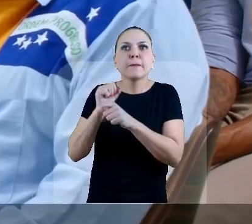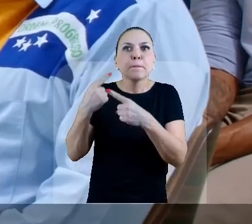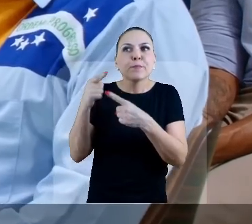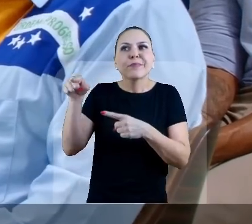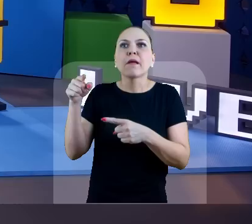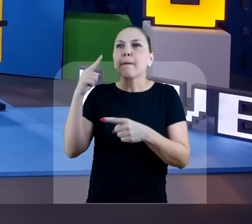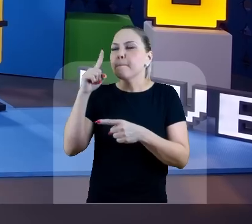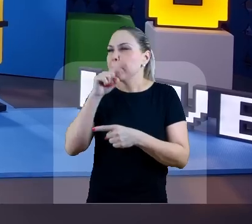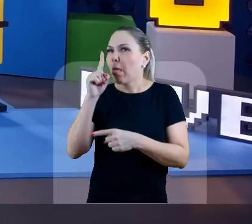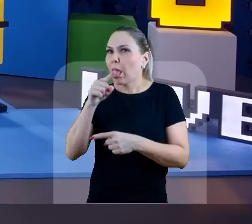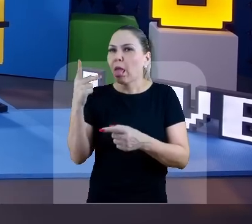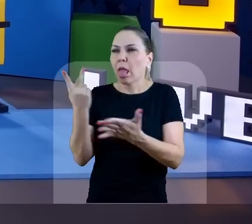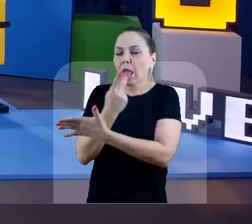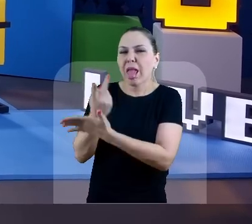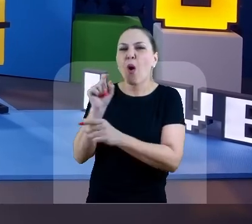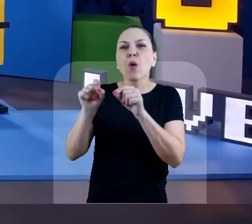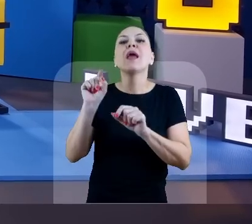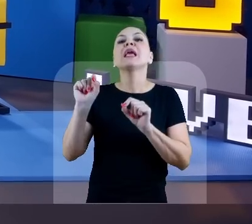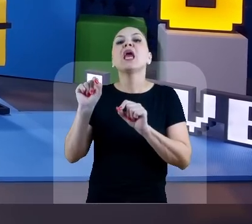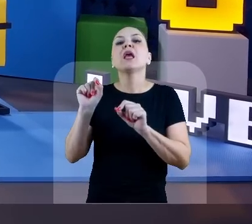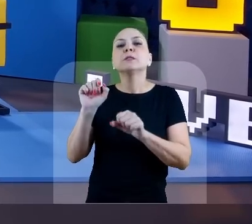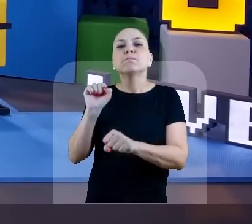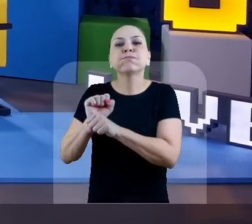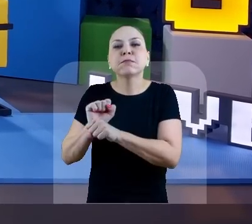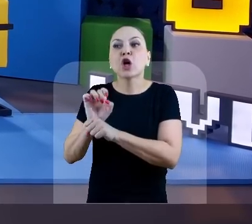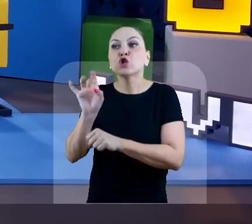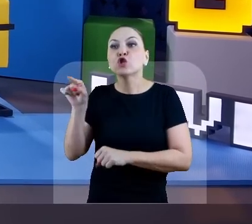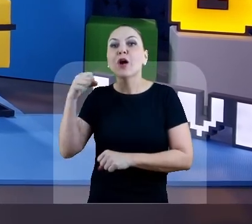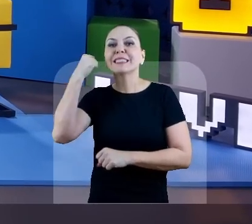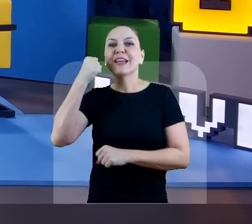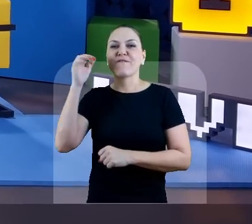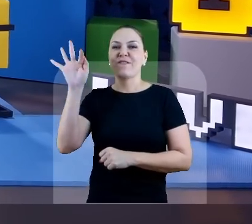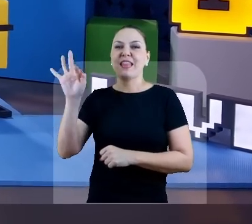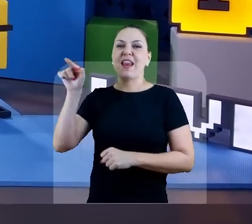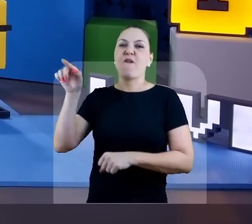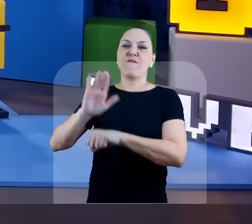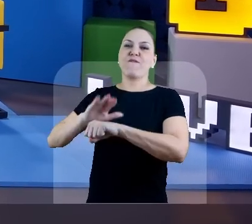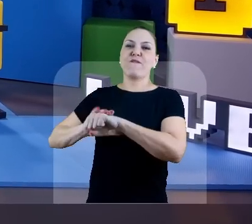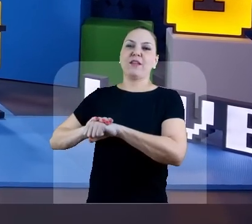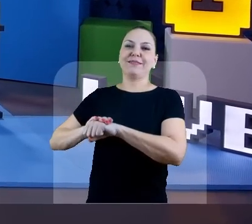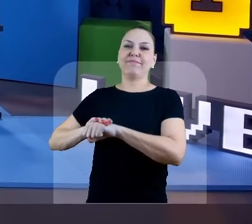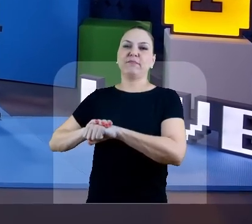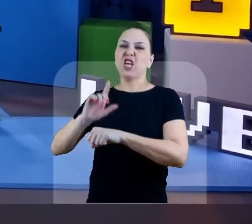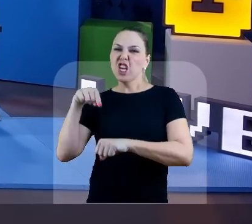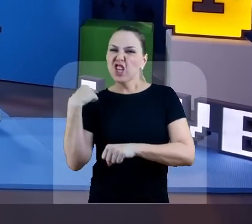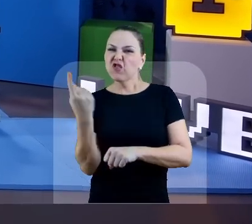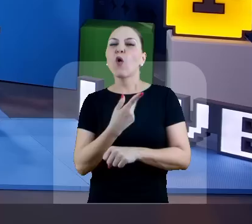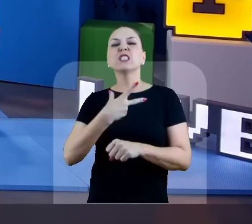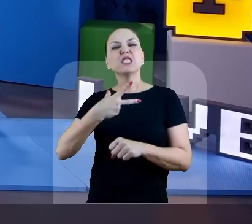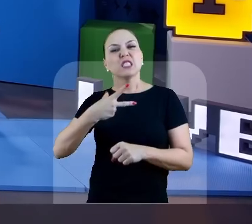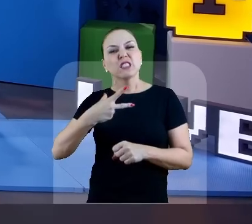loucuras. E isso, quem é que pode brecar isso aí? Só o Senado Federal. E nós vamos bater